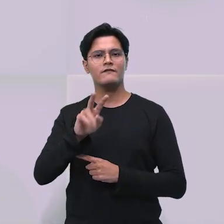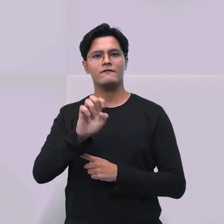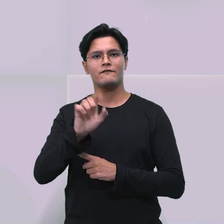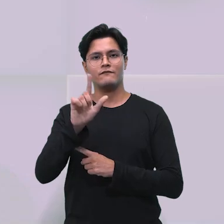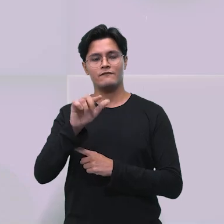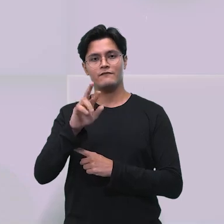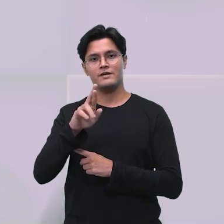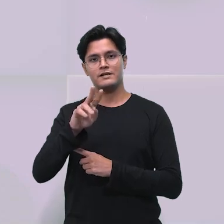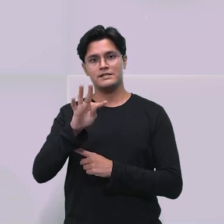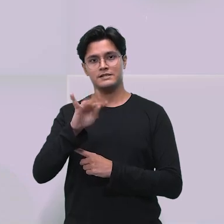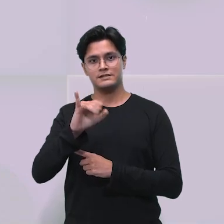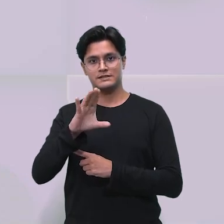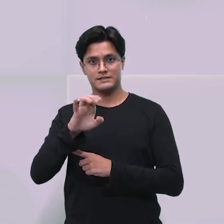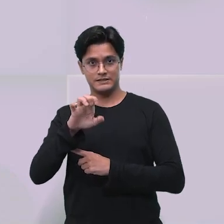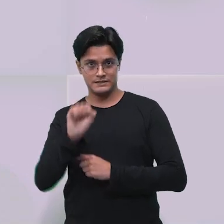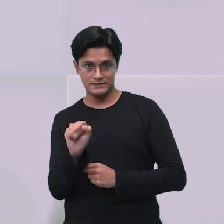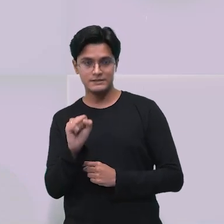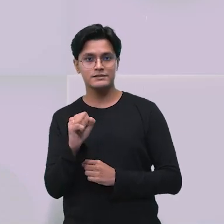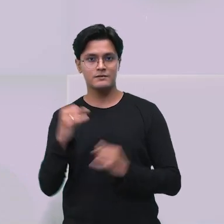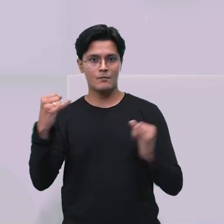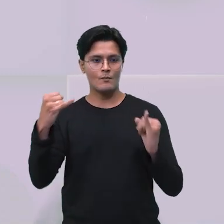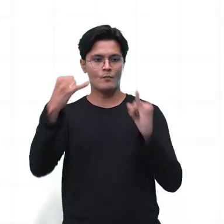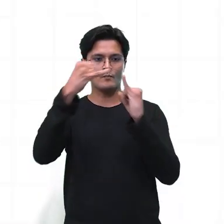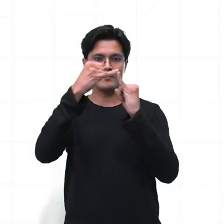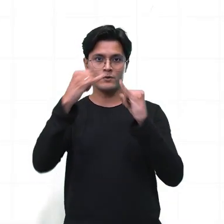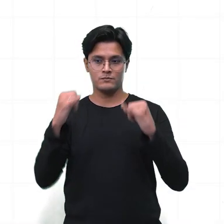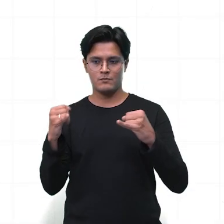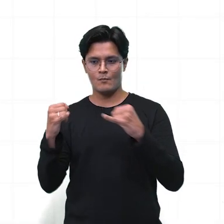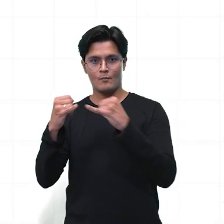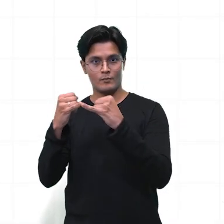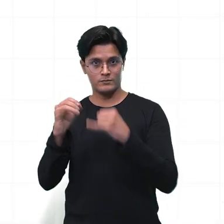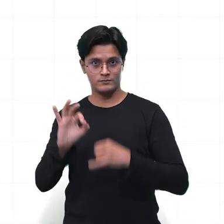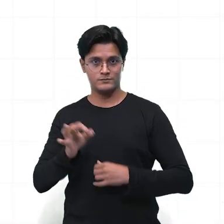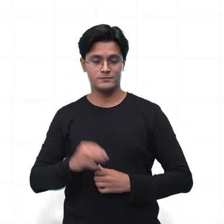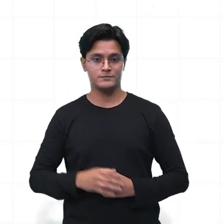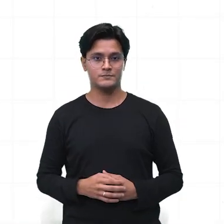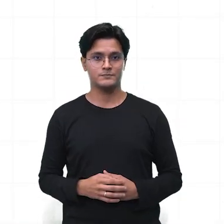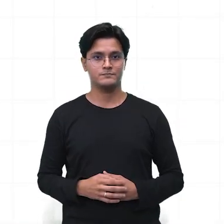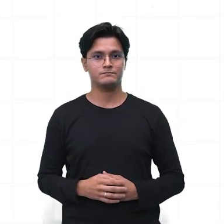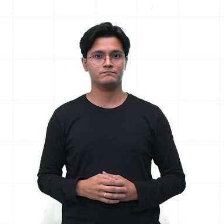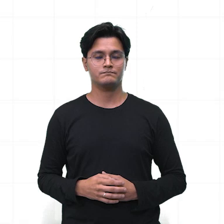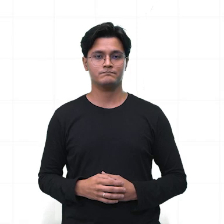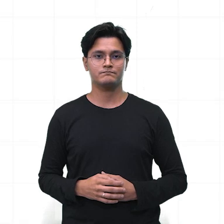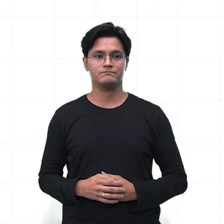Então, vamos à definição de polígono na nossa cartela. Aí está, ó,